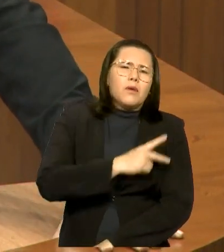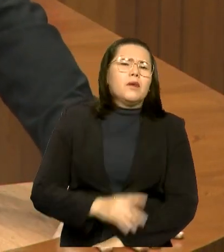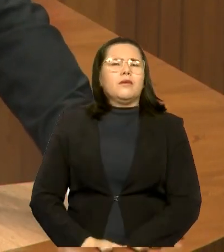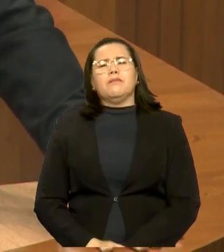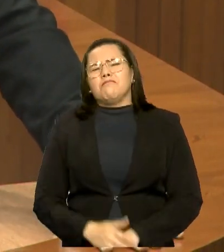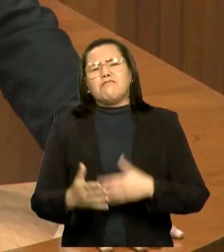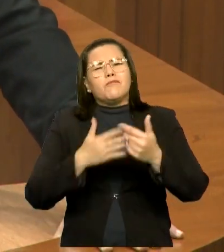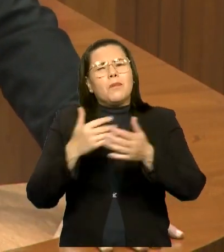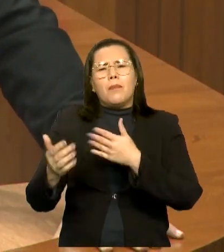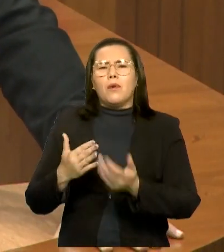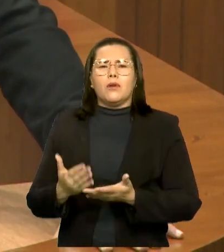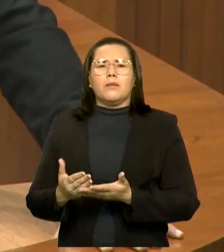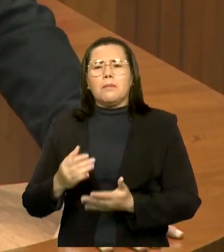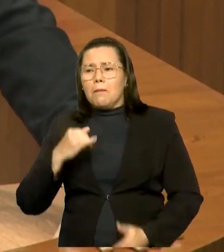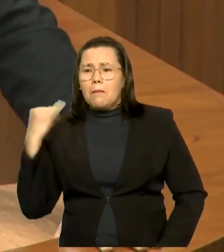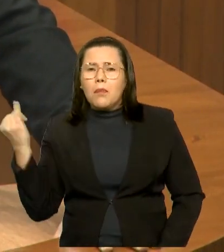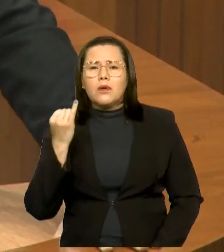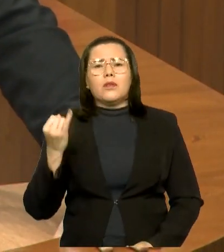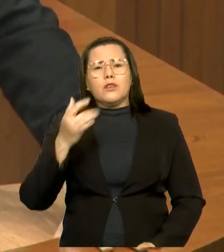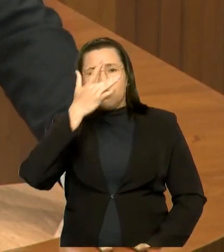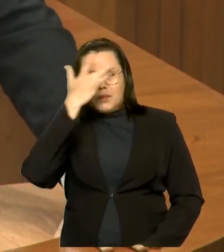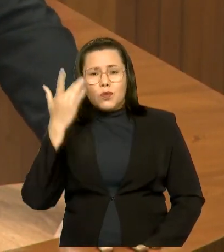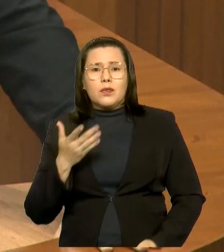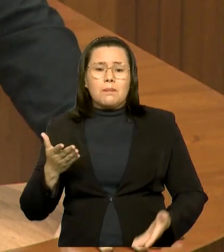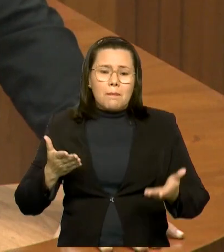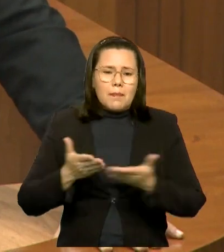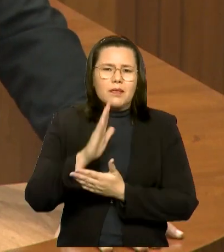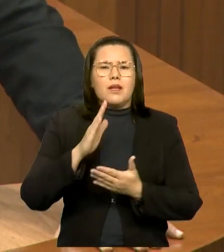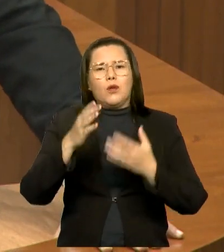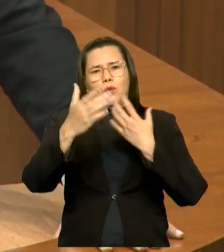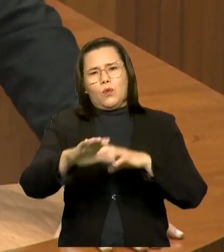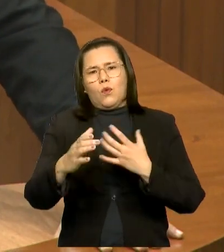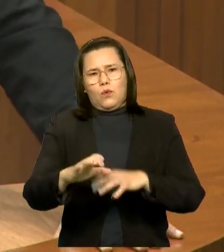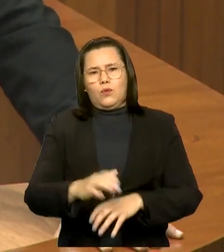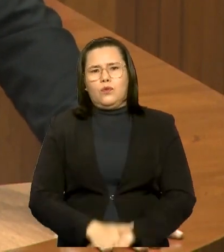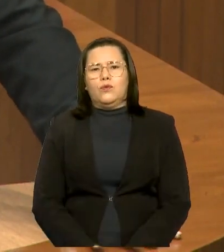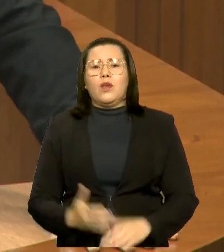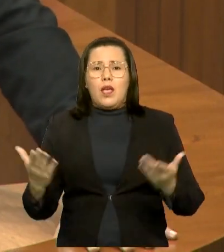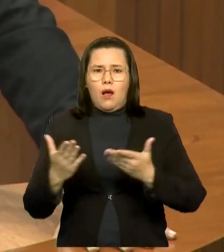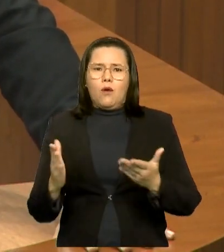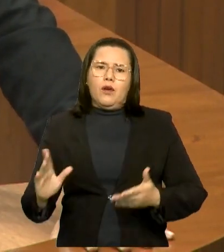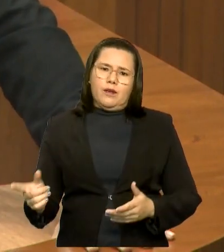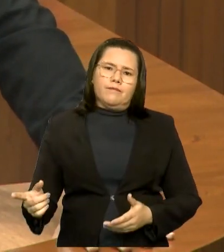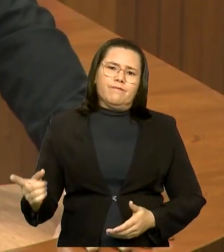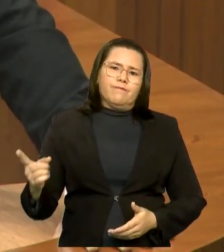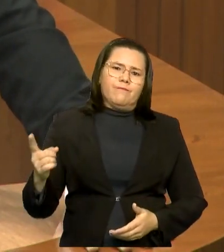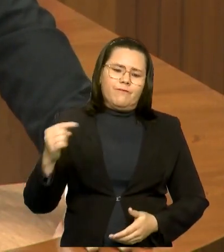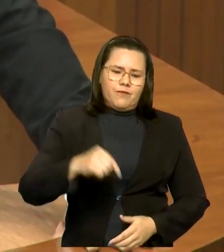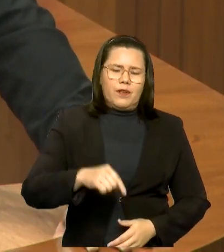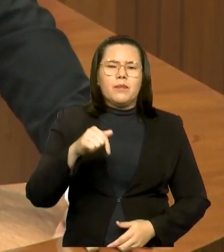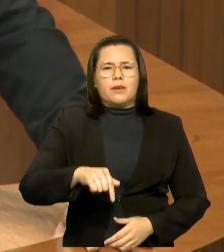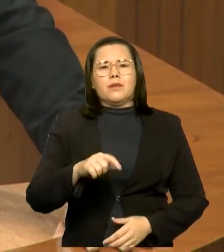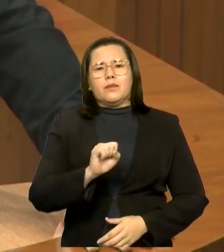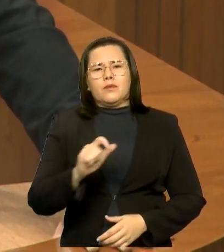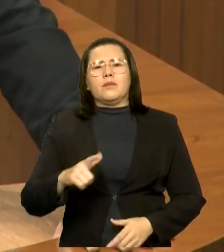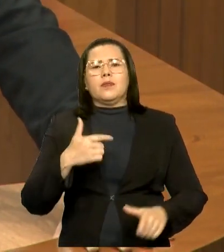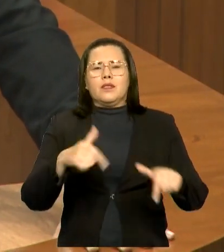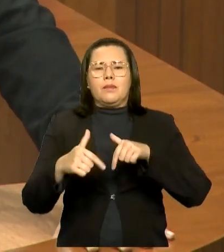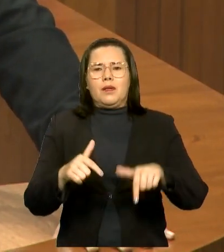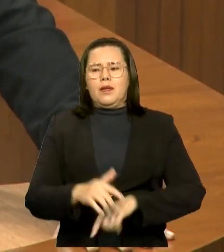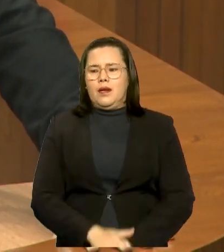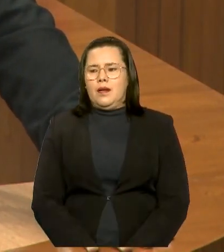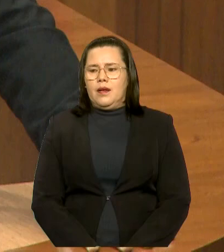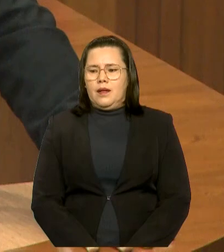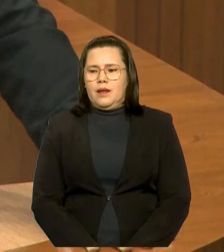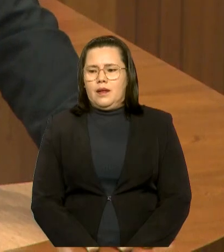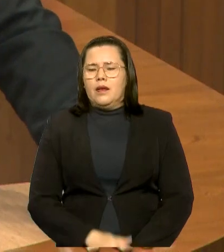vou participar do evento do governo. Estarei lá, não no palco, mas acompanhando atentamente o anúncio do governo do Estado. Porque eu tenho certeza que